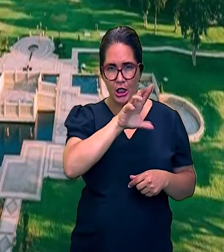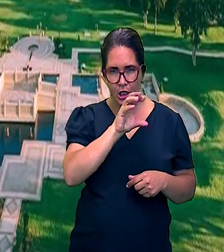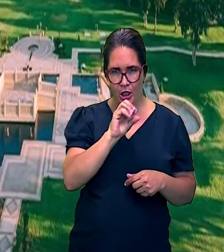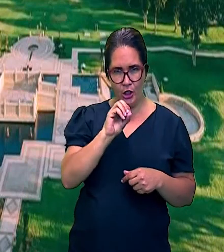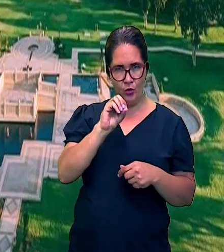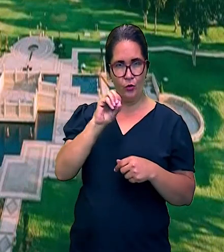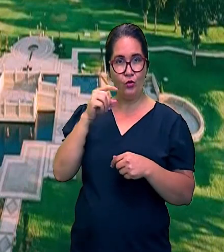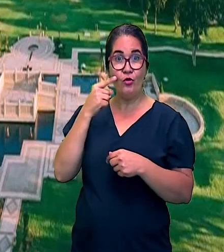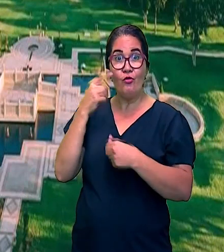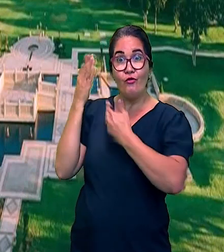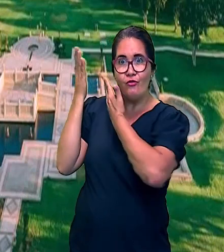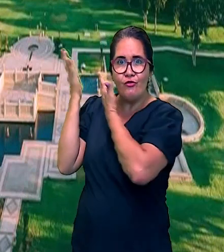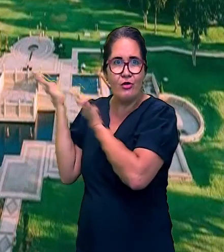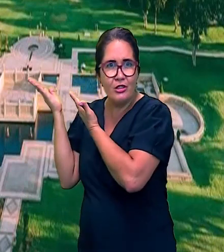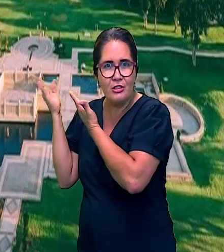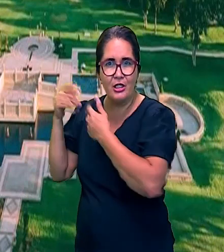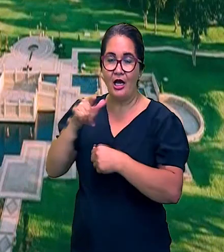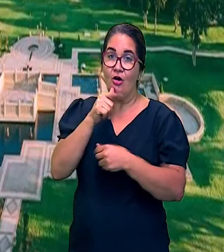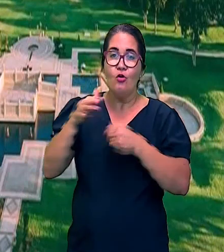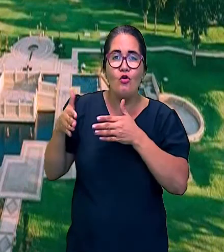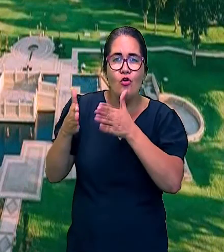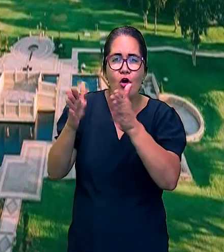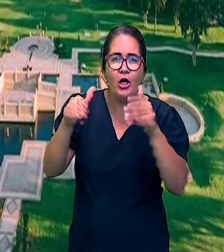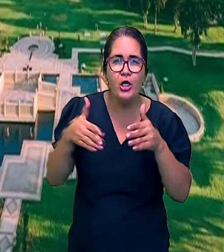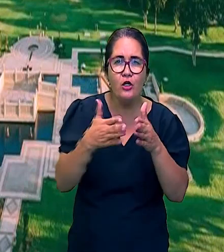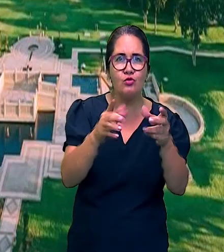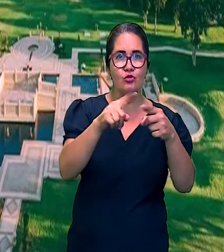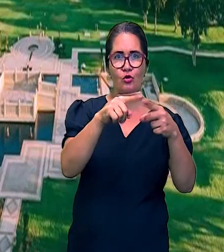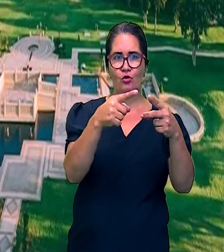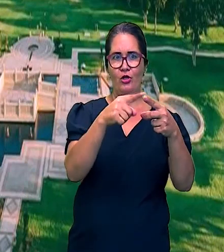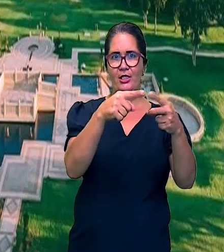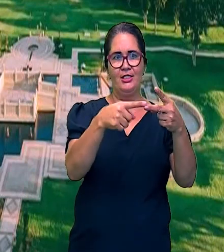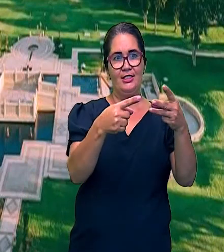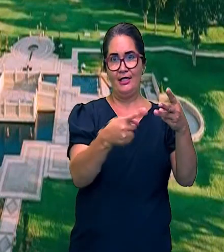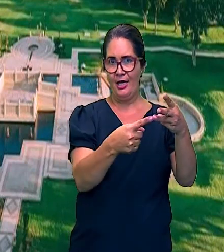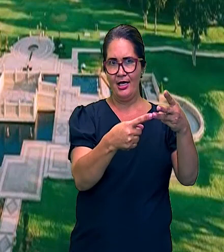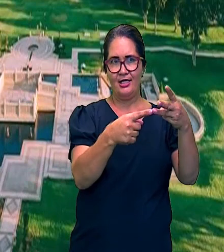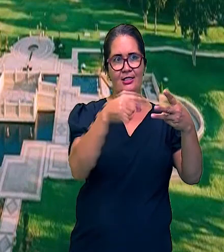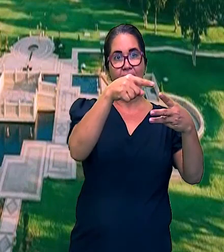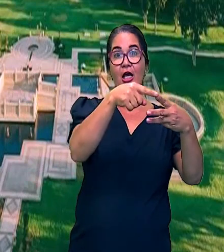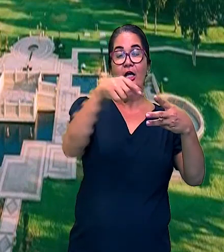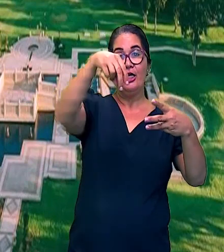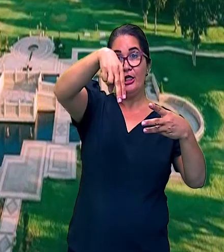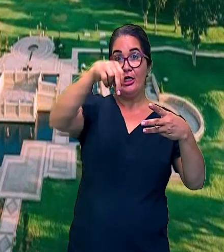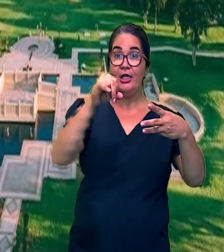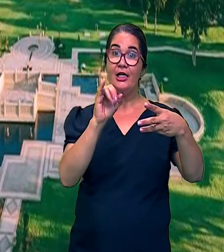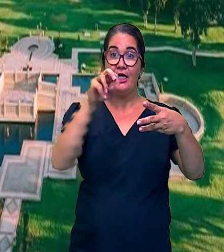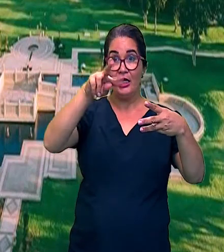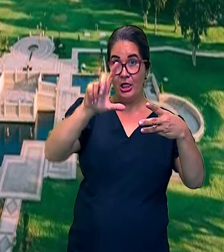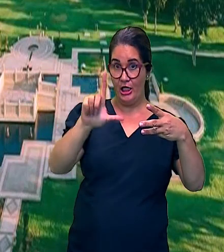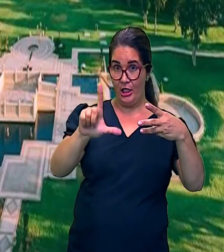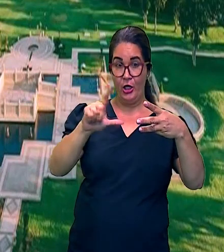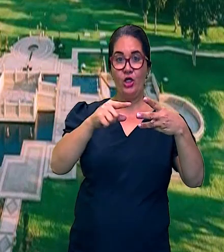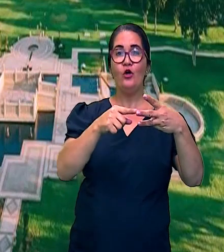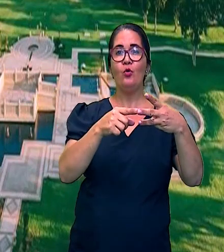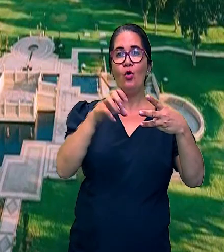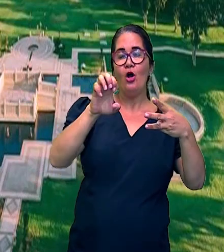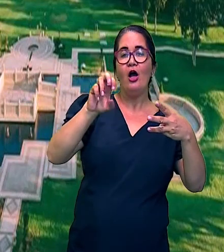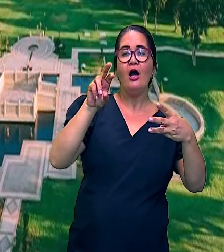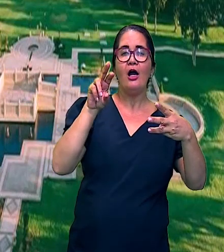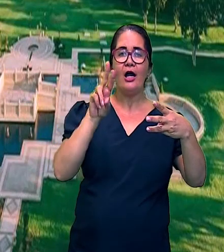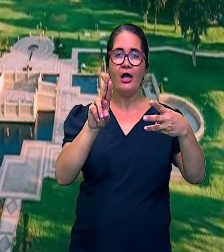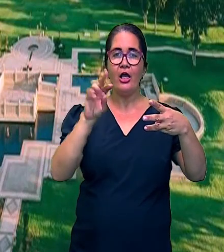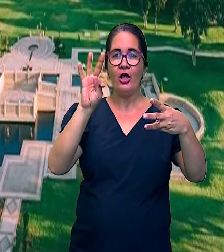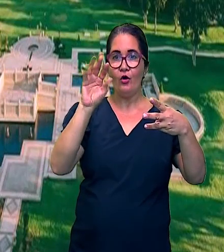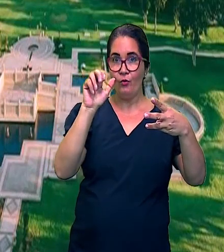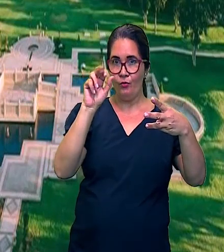Eufrates, entre o rio Eufrates e o Tigre, aqui na antiga Mesopotâmia, hoje Iraque, no rio Indo,